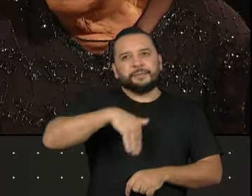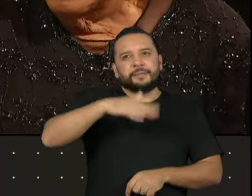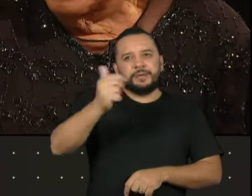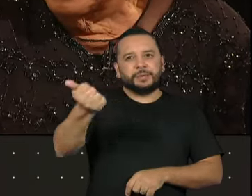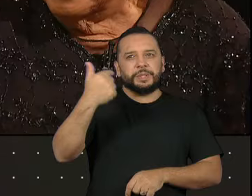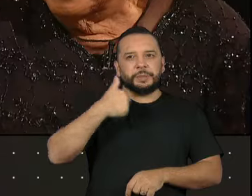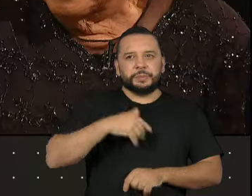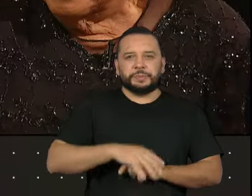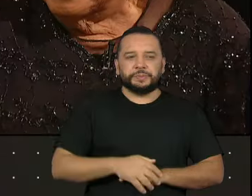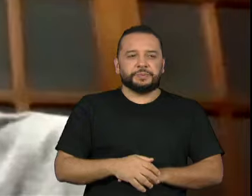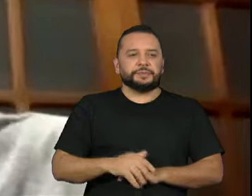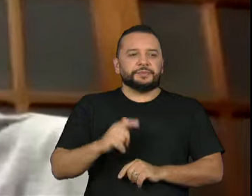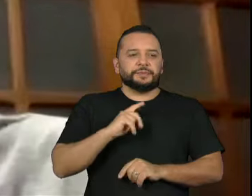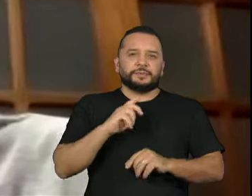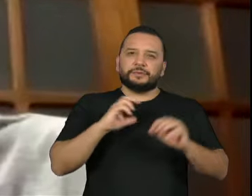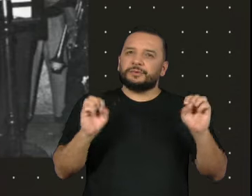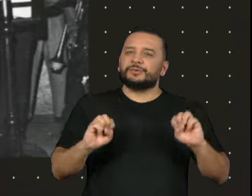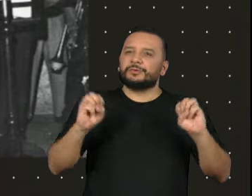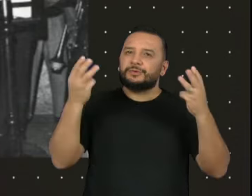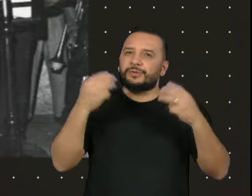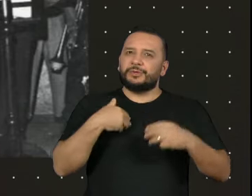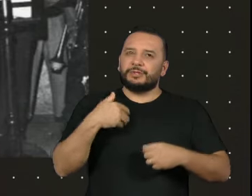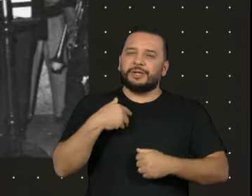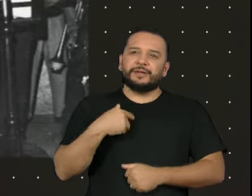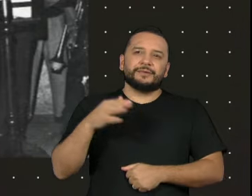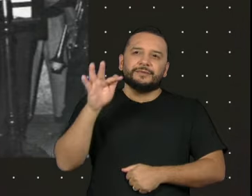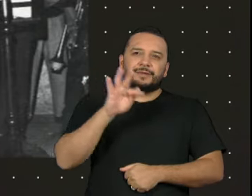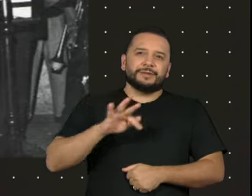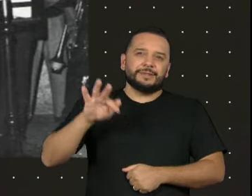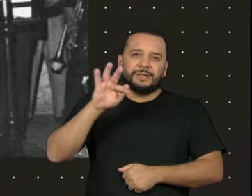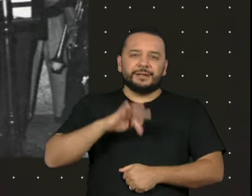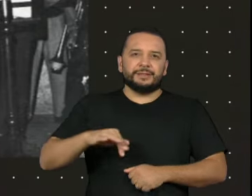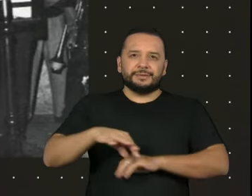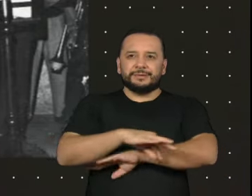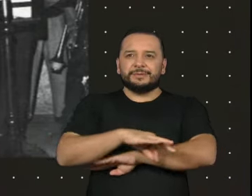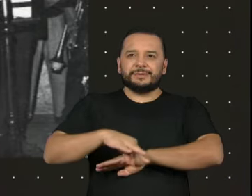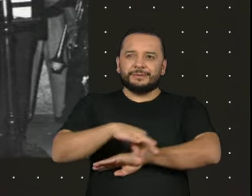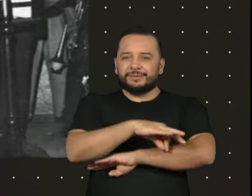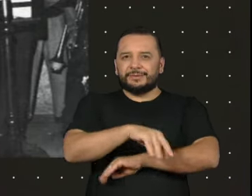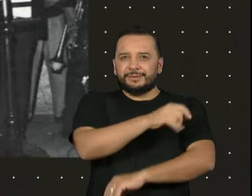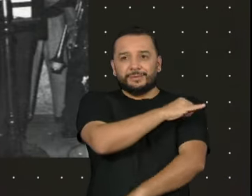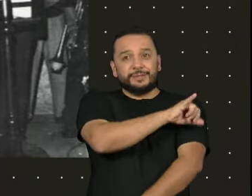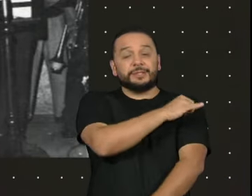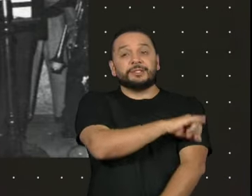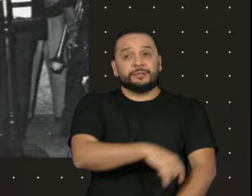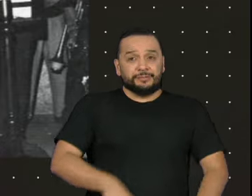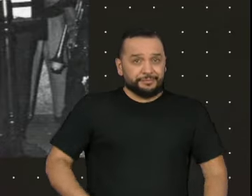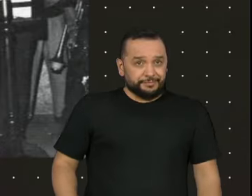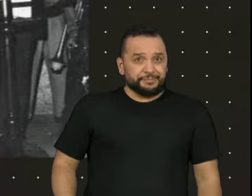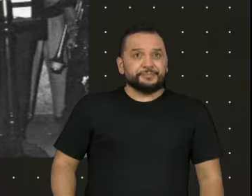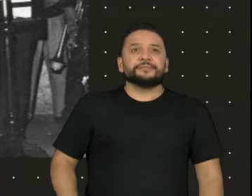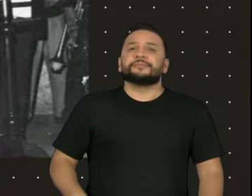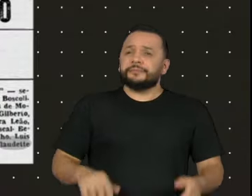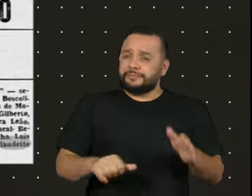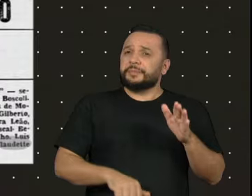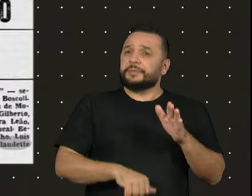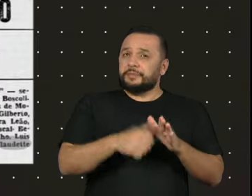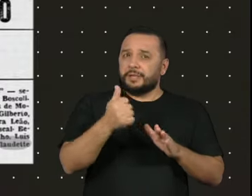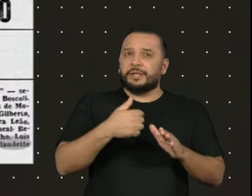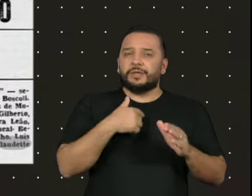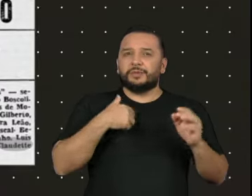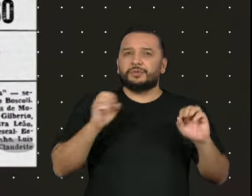E foi um show que nós fizemos na Faculdade de Arquitetura aqui no Rio. Era assim o primeiro show mesmo de Bossa Nova que a